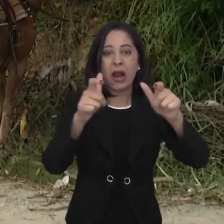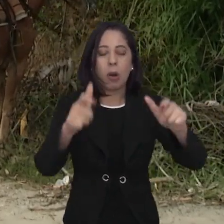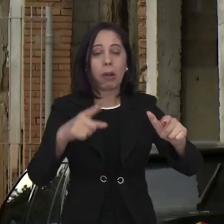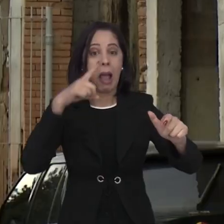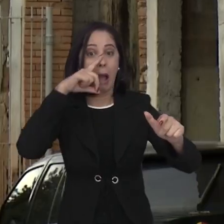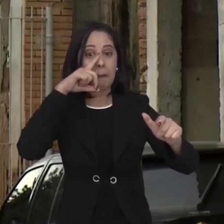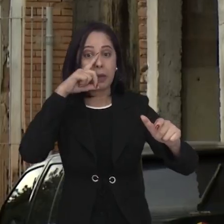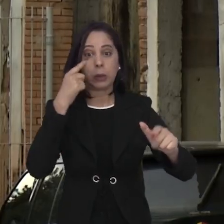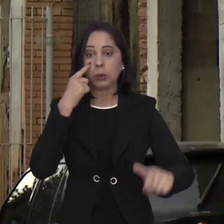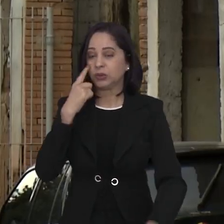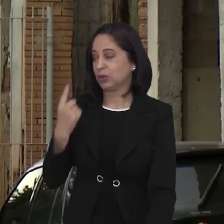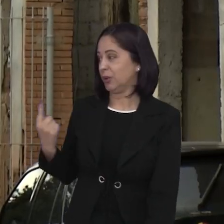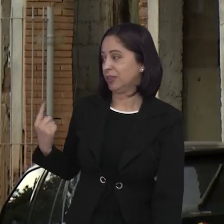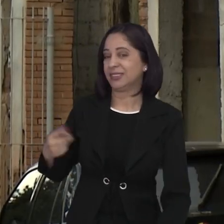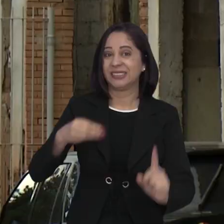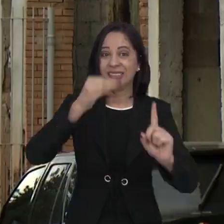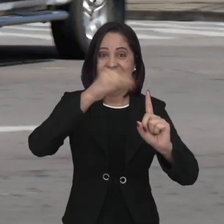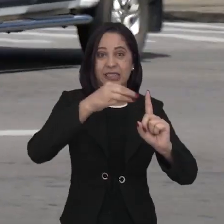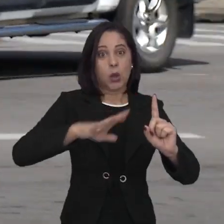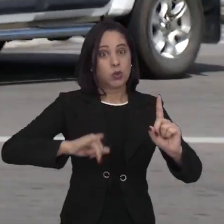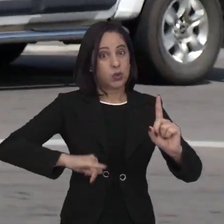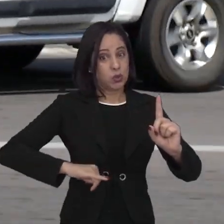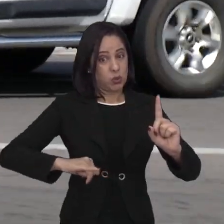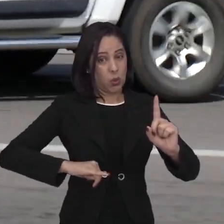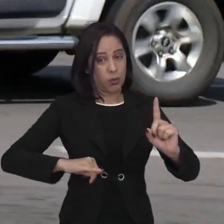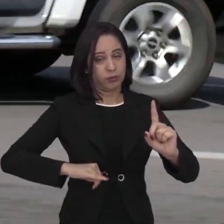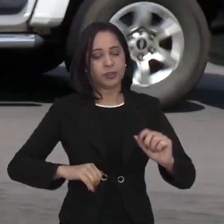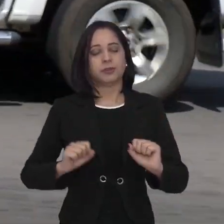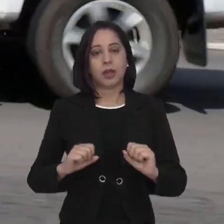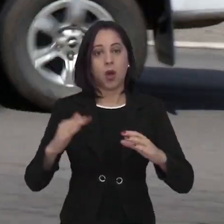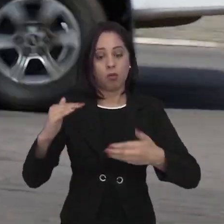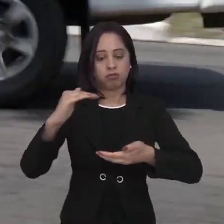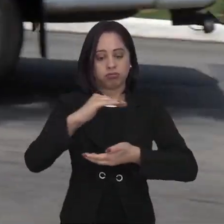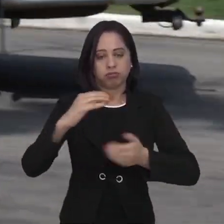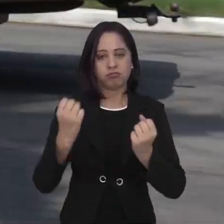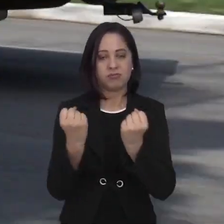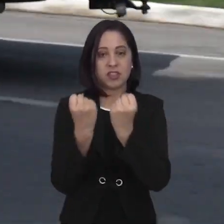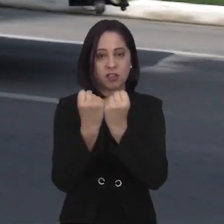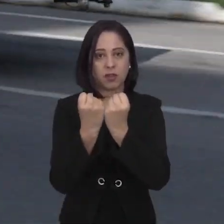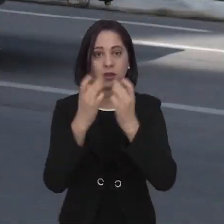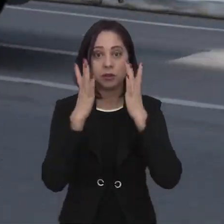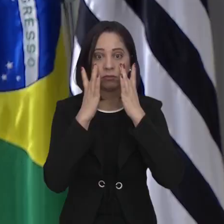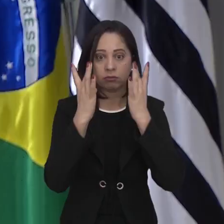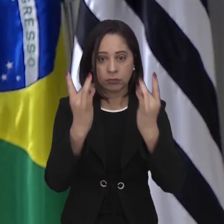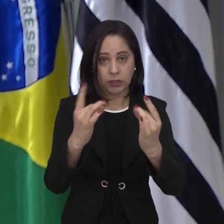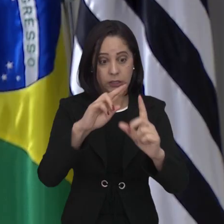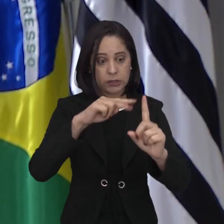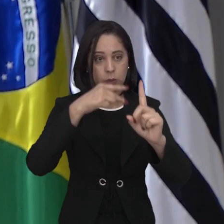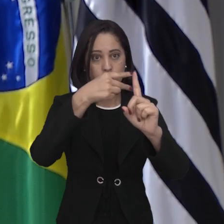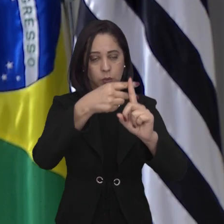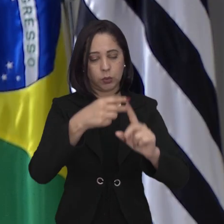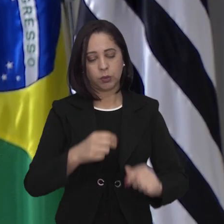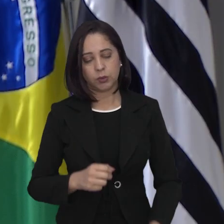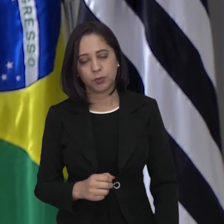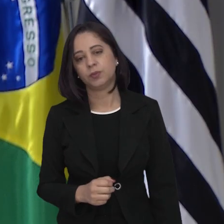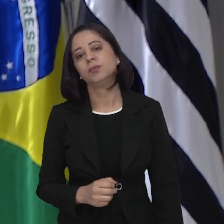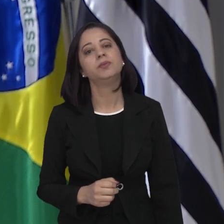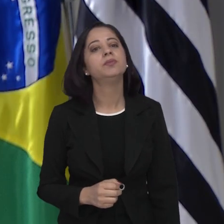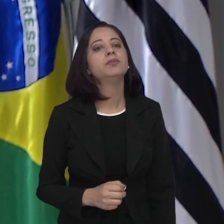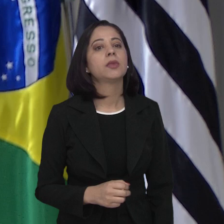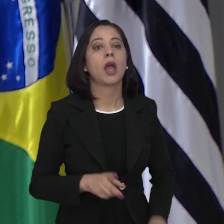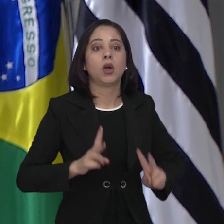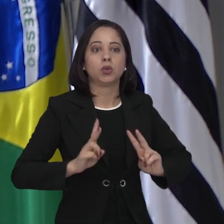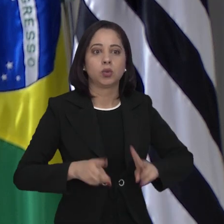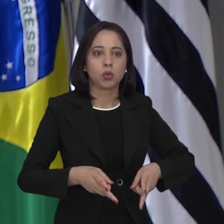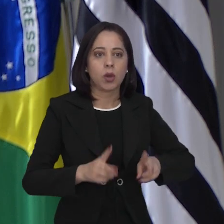de risco estão mais vulneráveis. Em momentos assim, a Defesa Civil redobra a atenção. A gente trabalha sempre